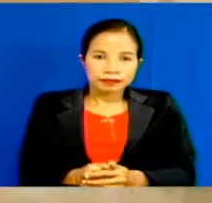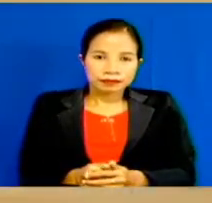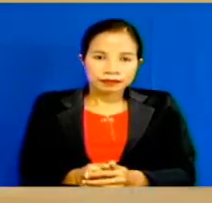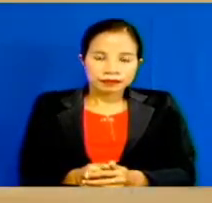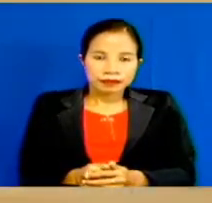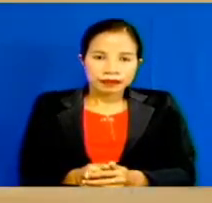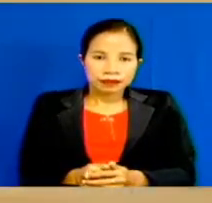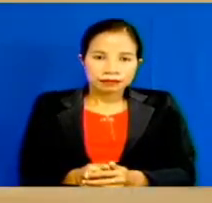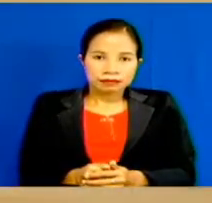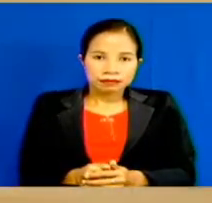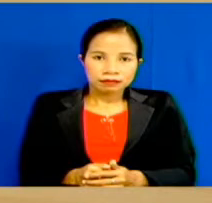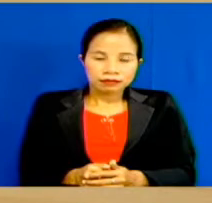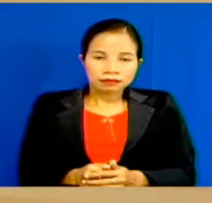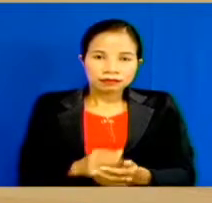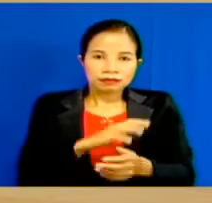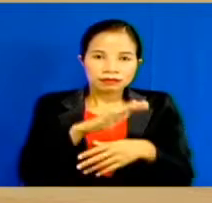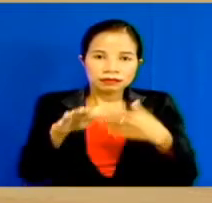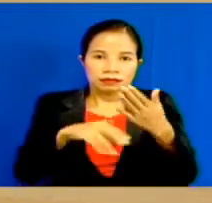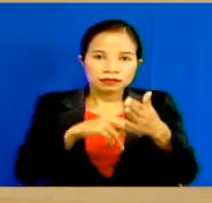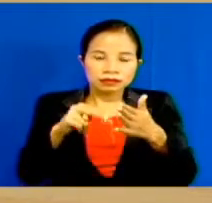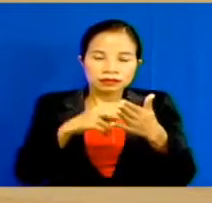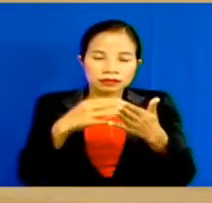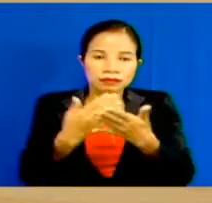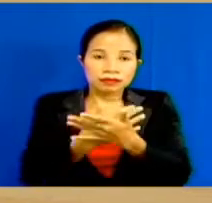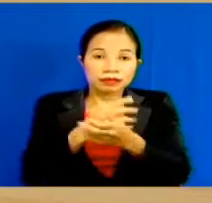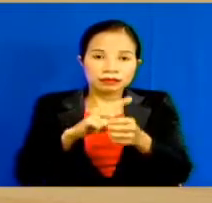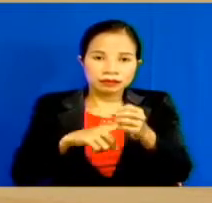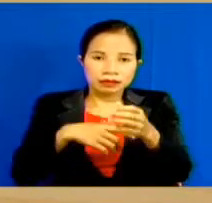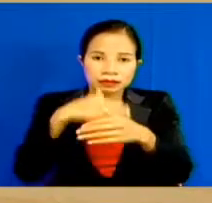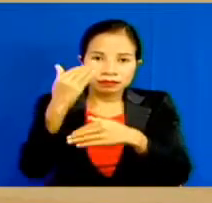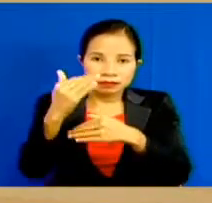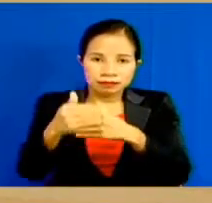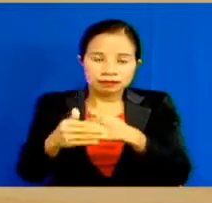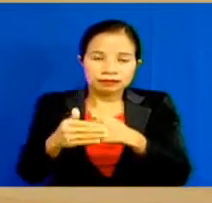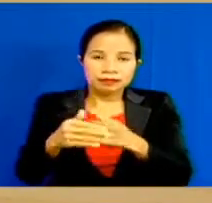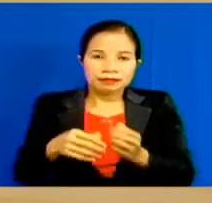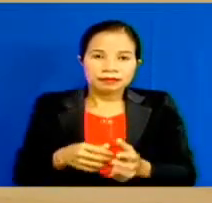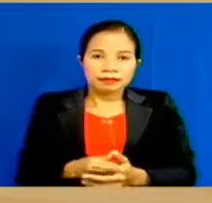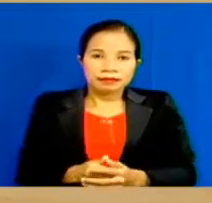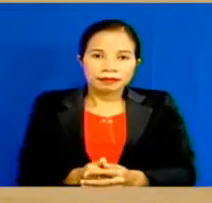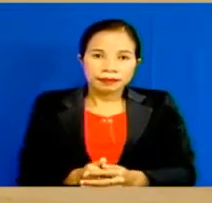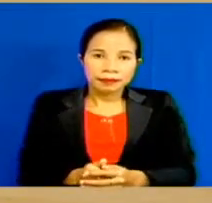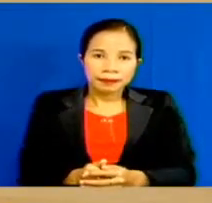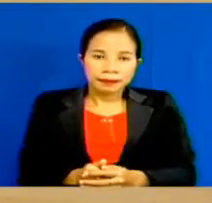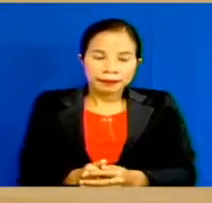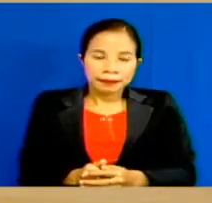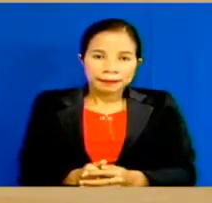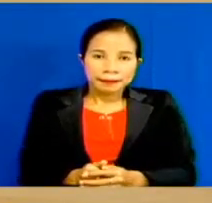Maloxira breaking news e fila falmai e horas balong nilaran.